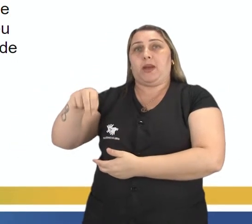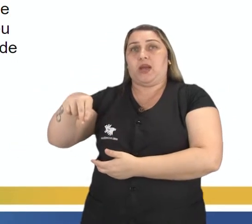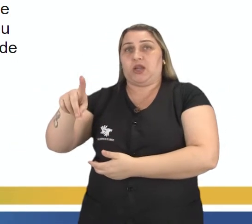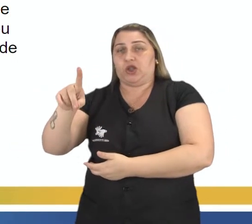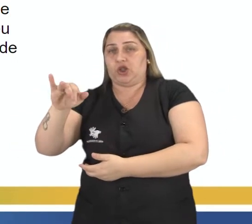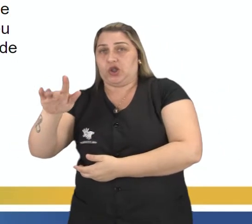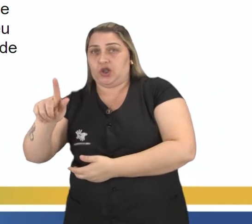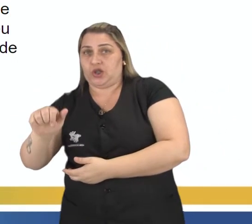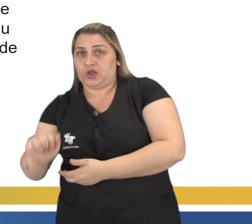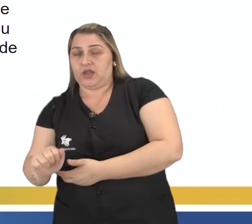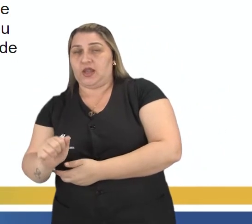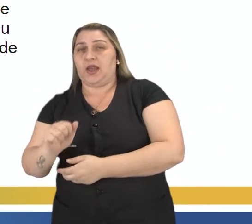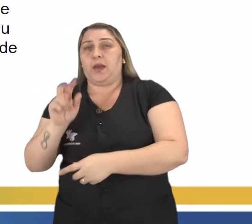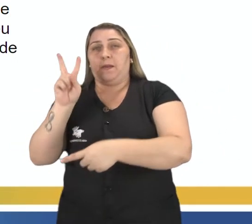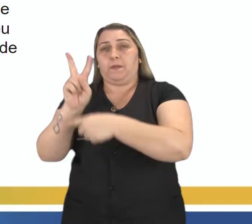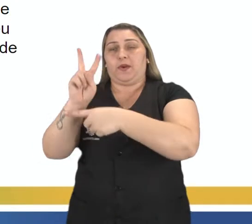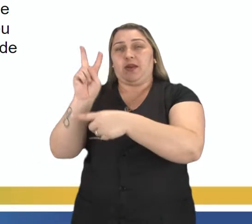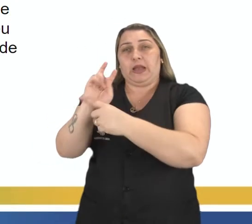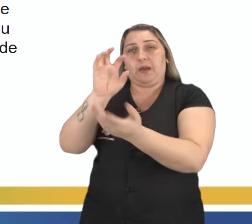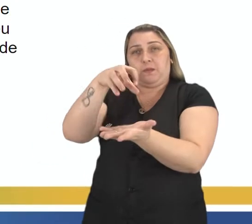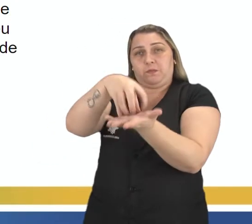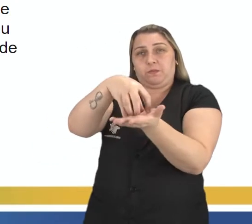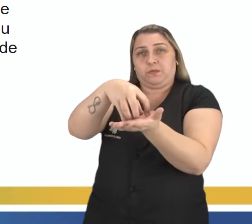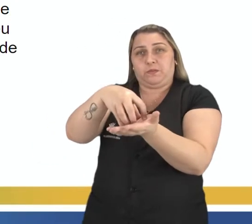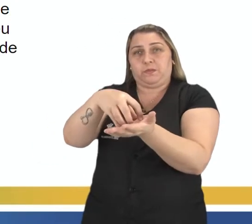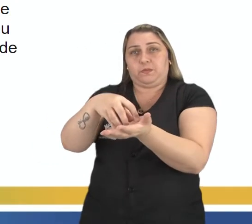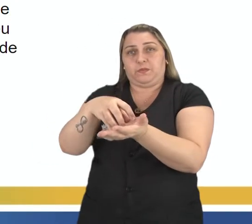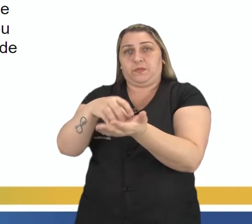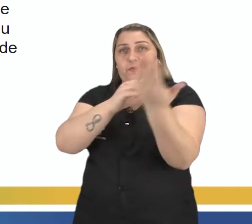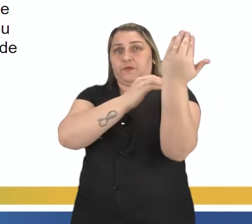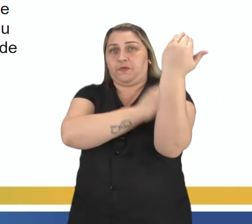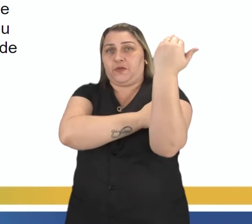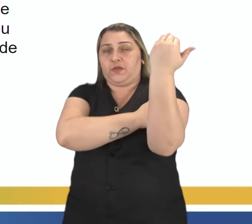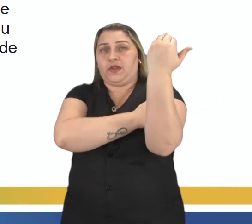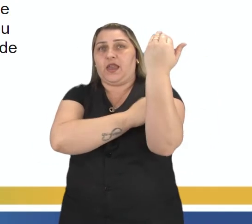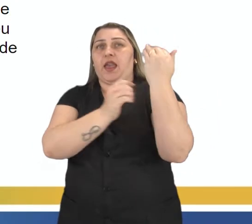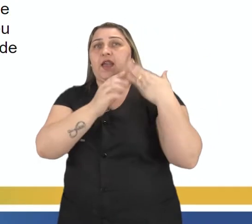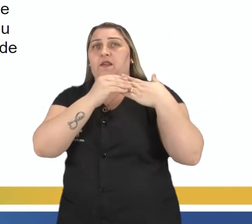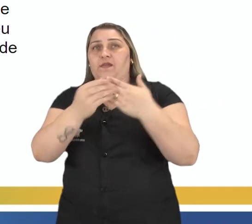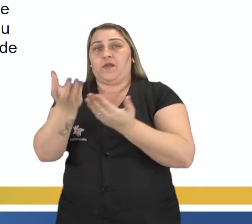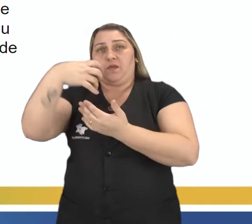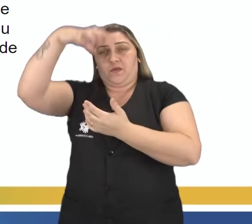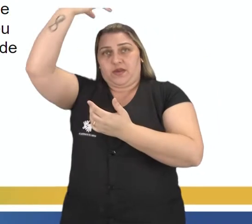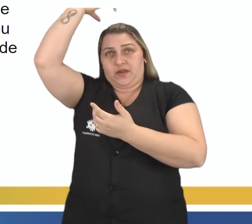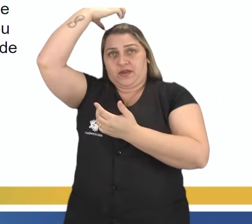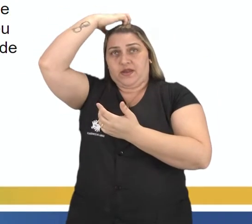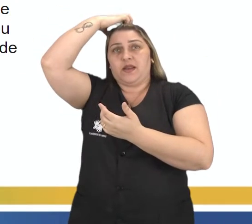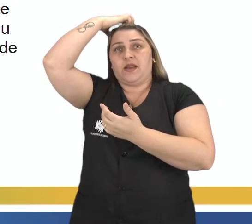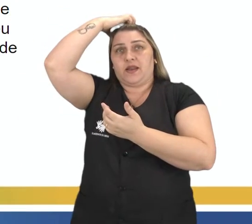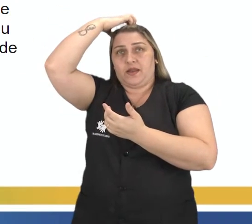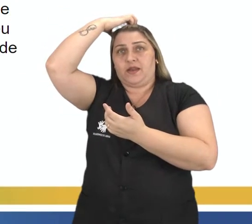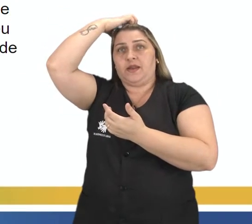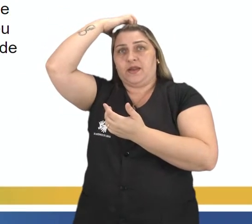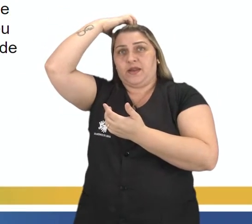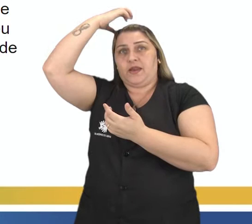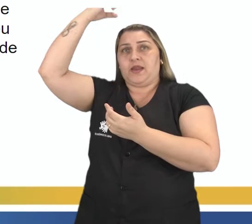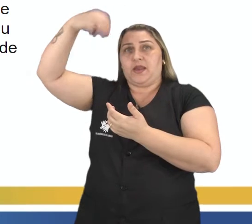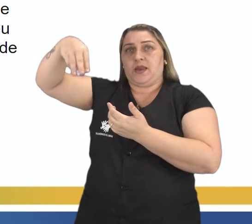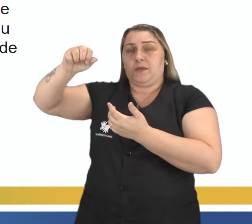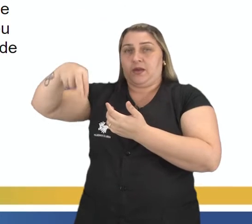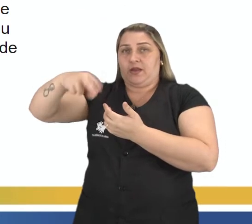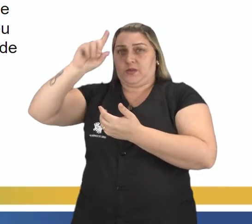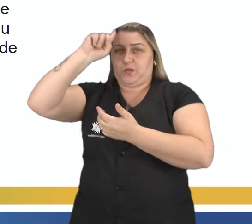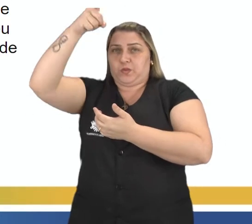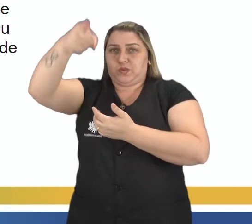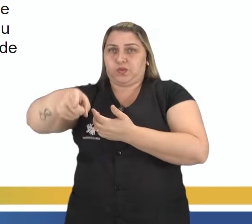autoproteger, a gente vai ter esse poder centralizado, que vem na forma do rei, que é considerado Mansa, né? Que é o chefe